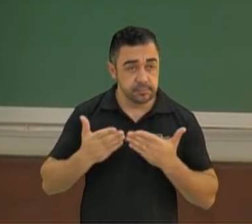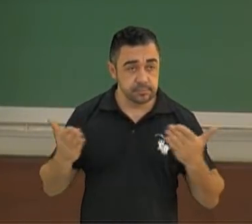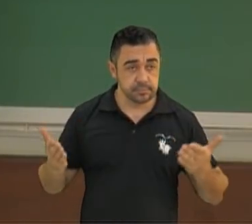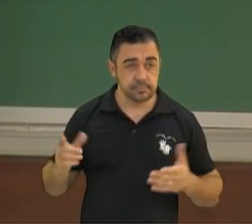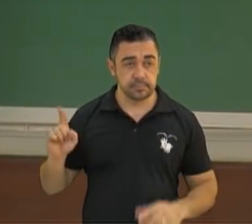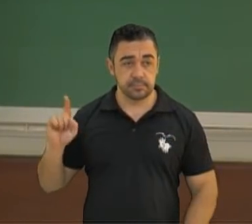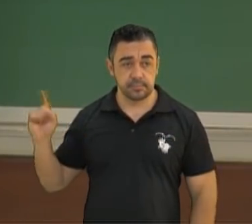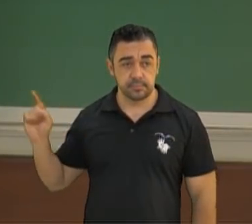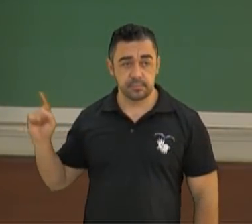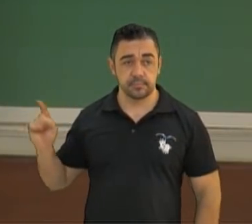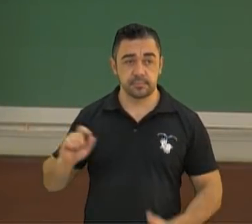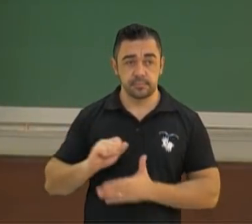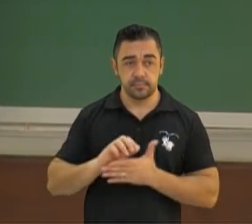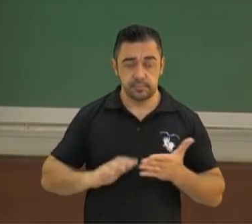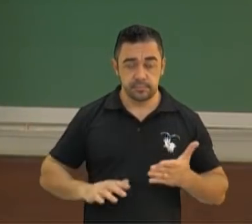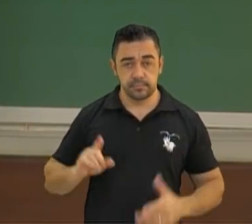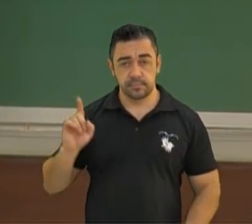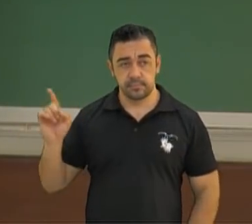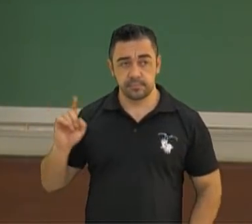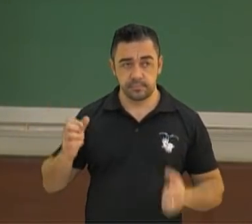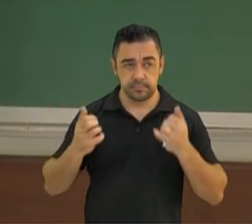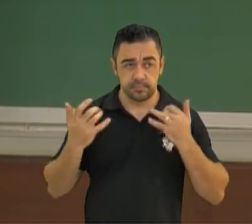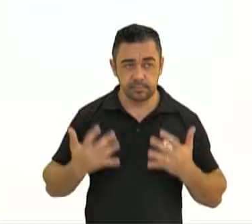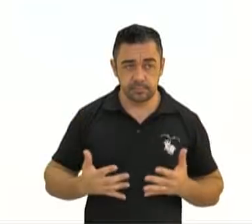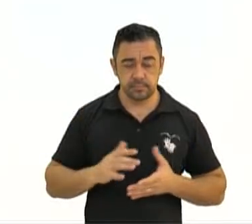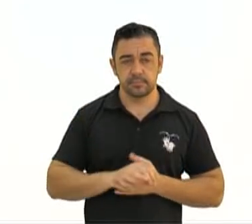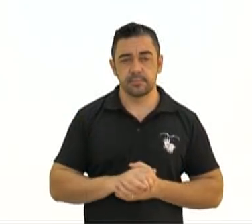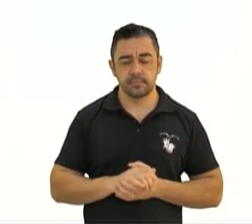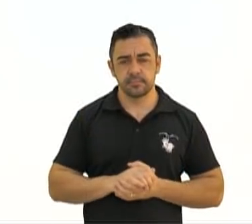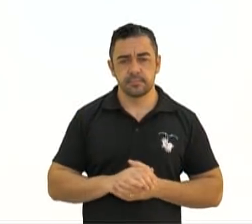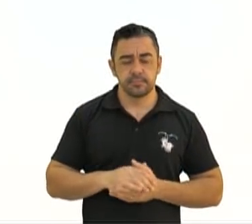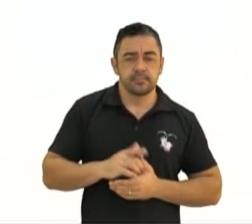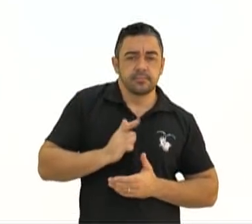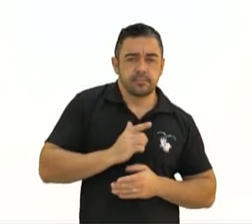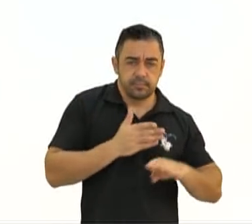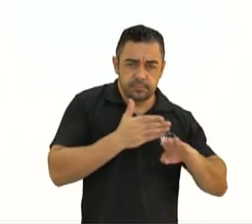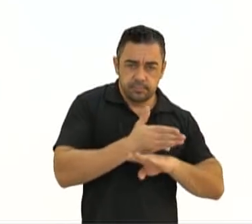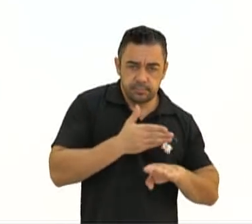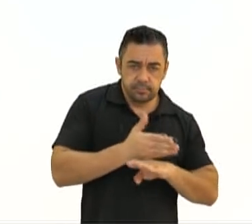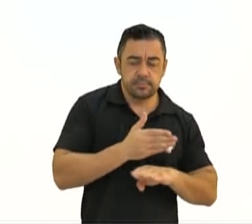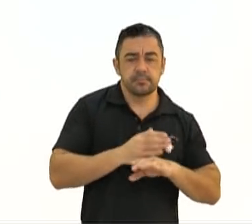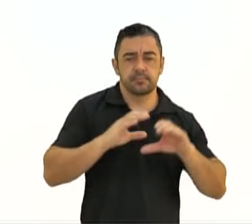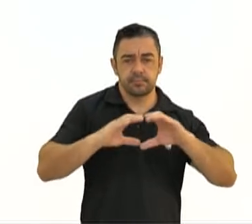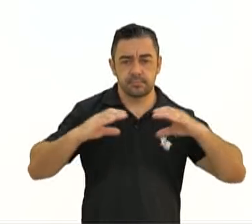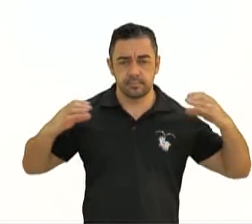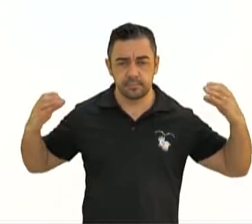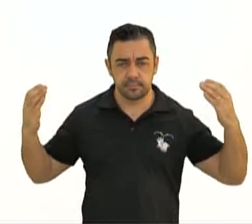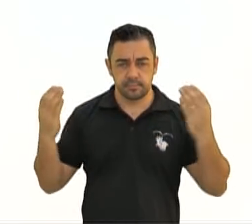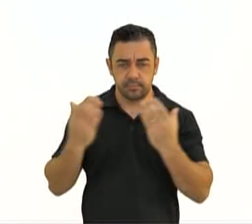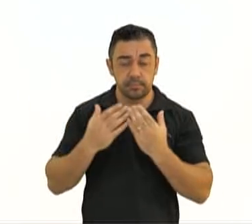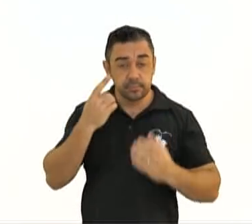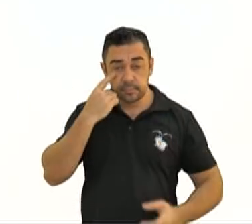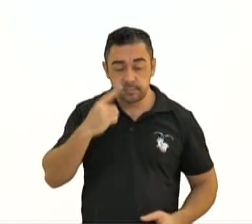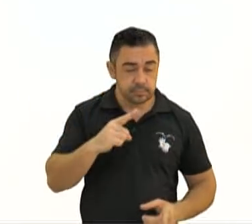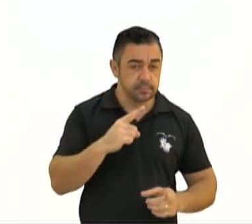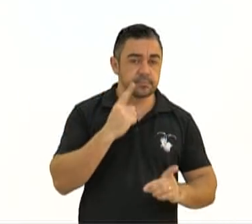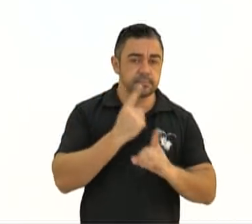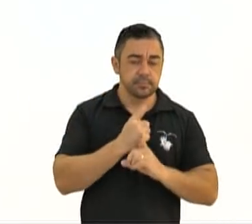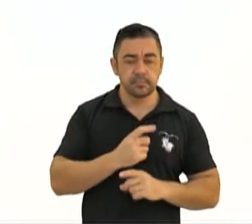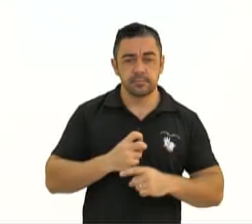Na atividade 1, ele fala assim: entre os participantes de um congresso, verificou-se